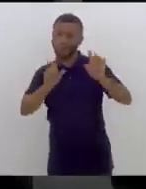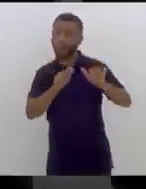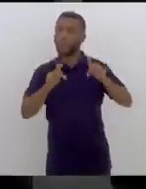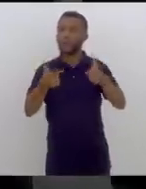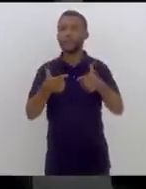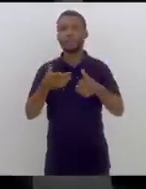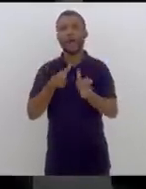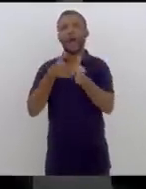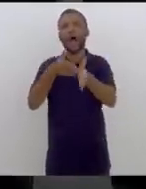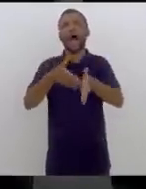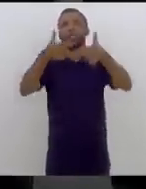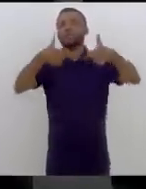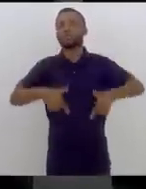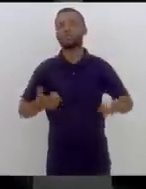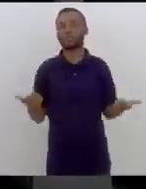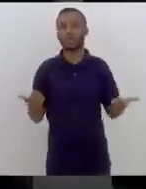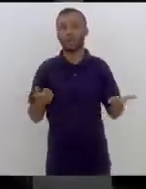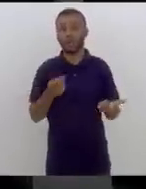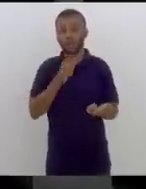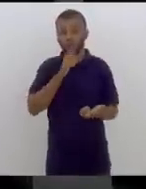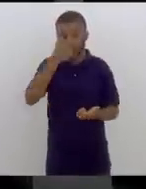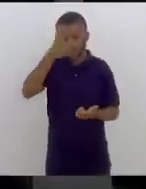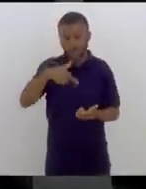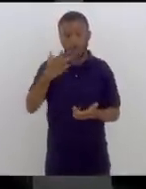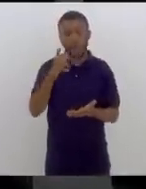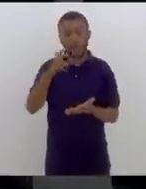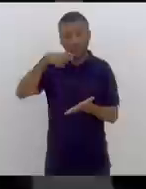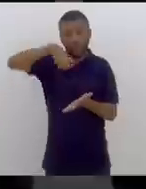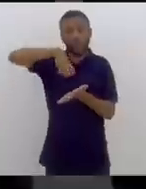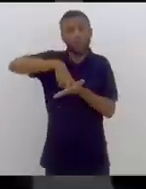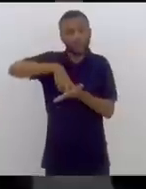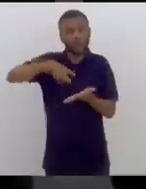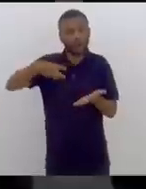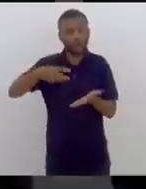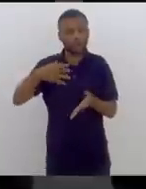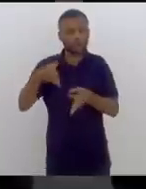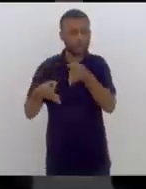sem eu ser condenado pela justiça